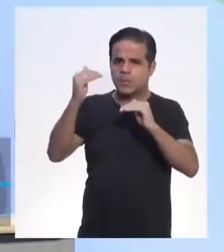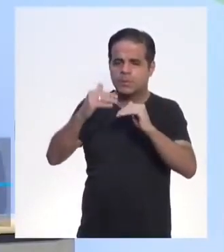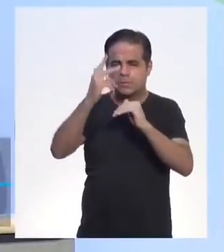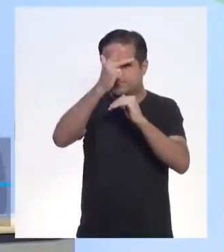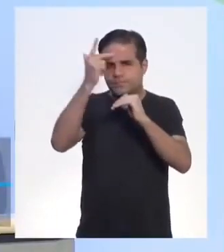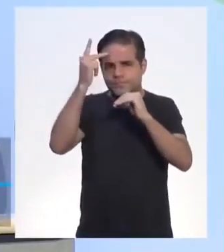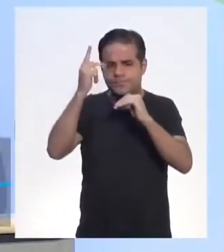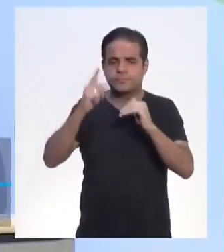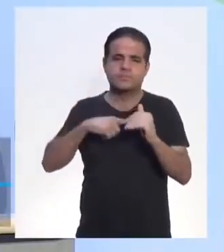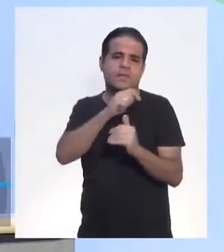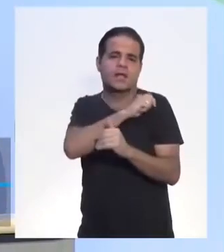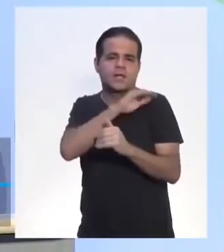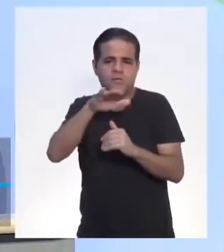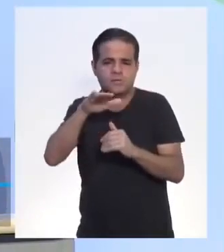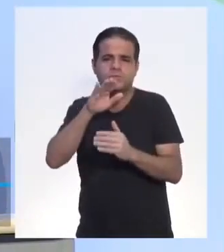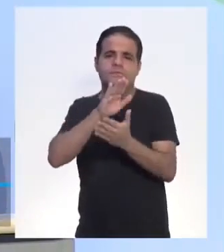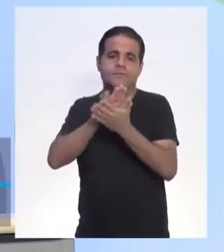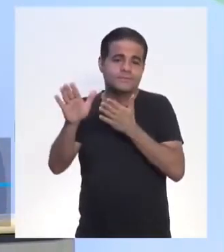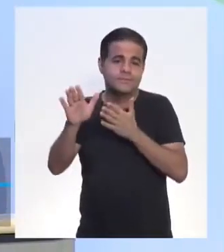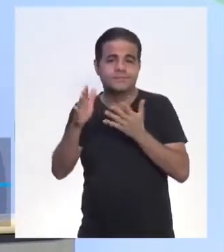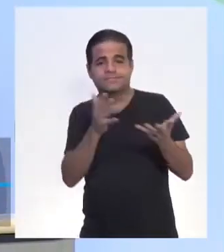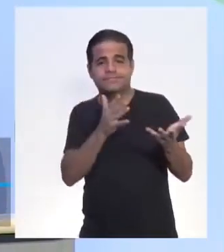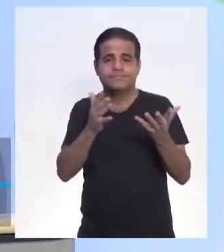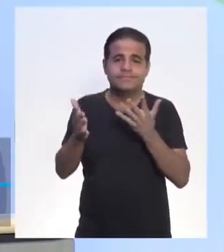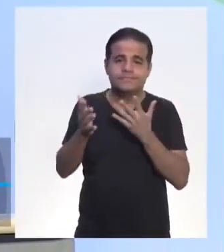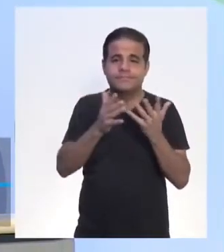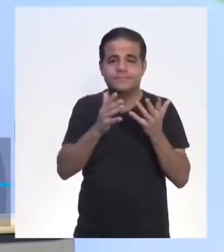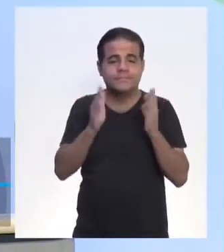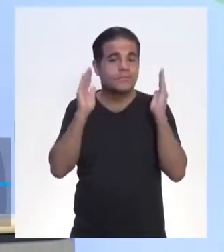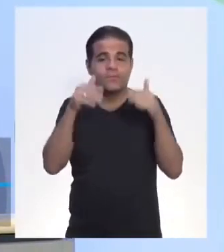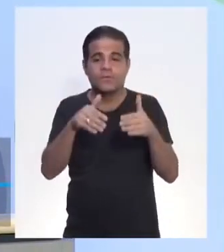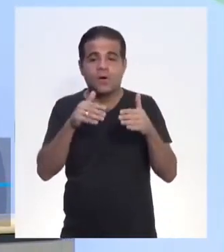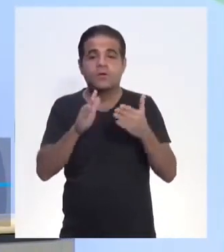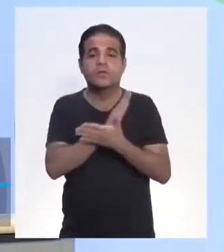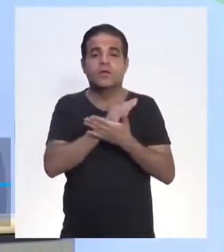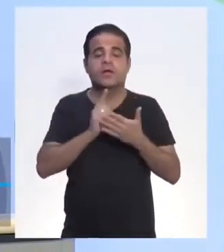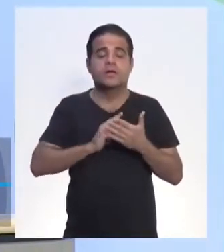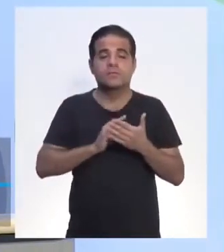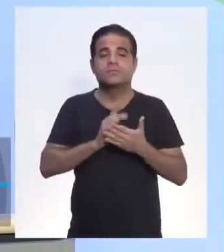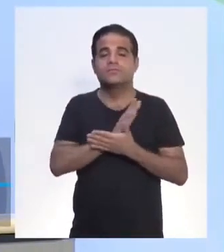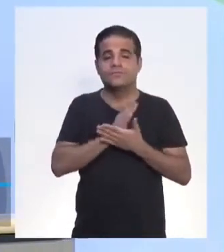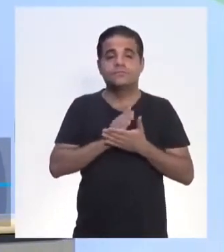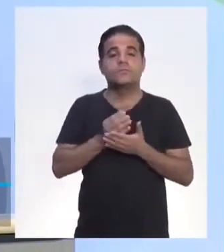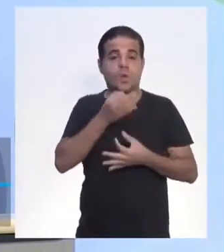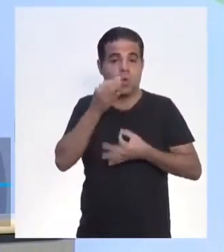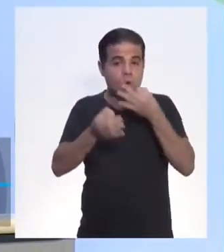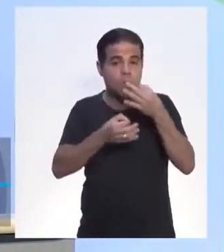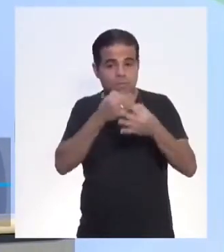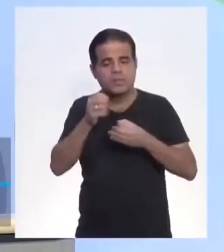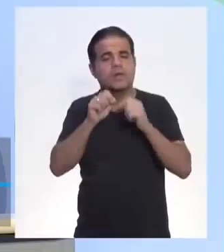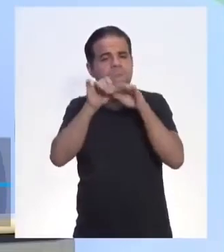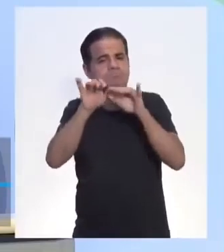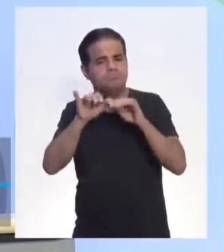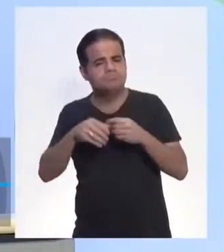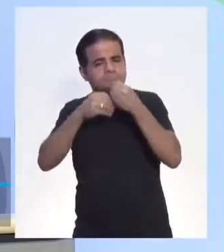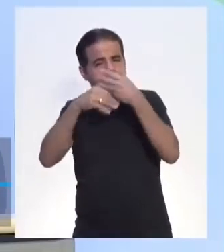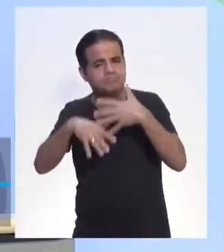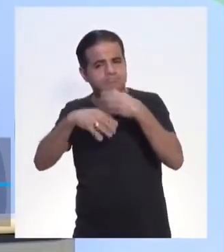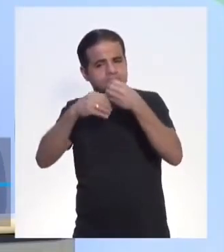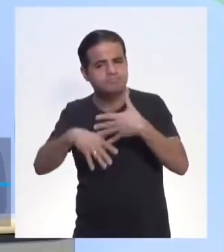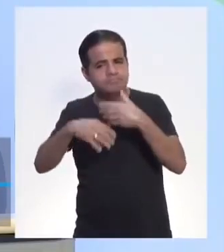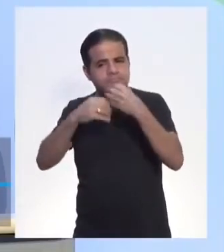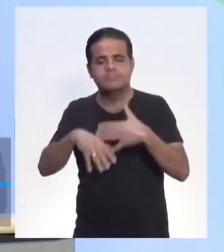assim, tem aqueles alunos que estão fugindo no meio da ideia, né, do foco, tem aqueles que estão comentando tudo isso que você está